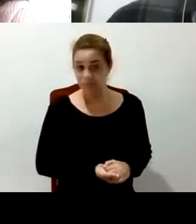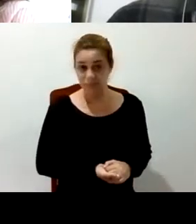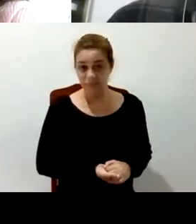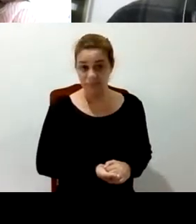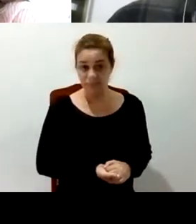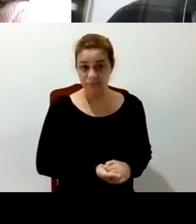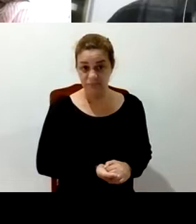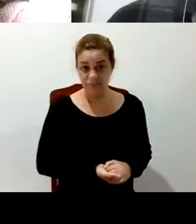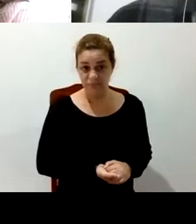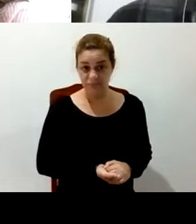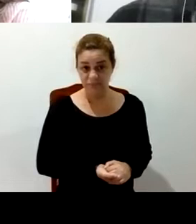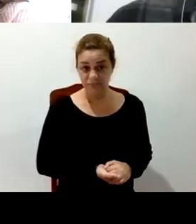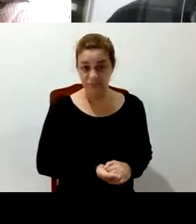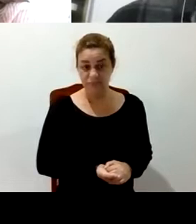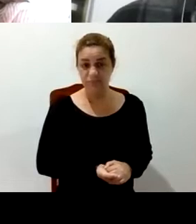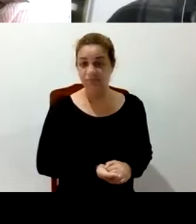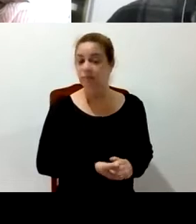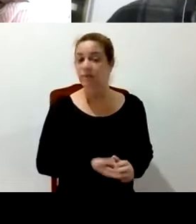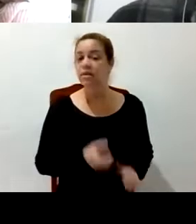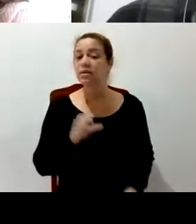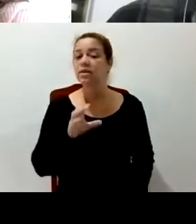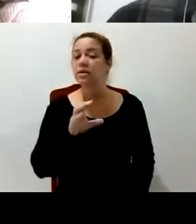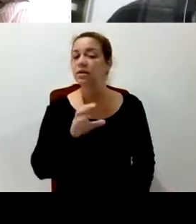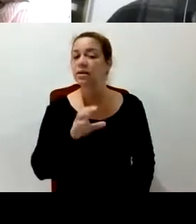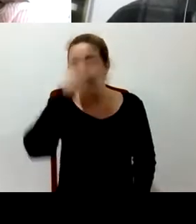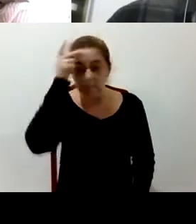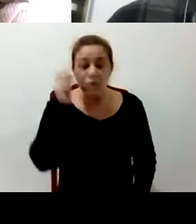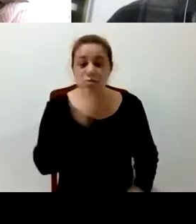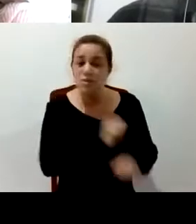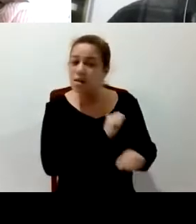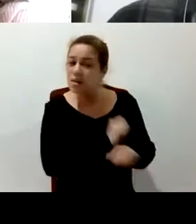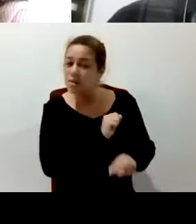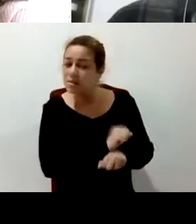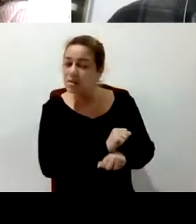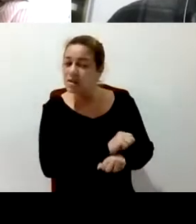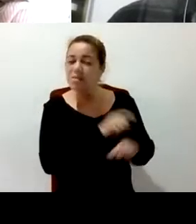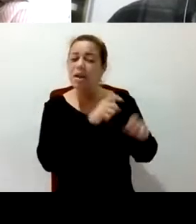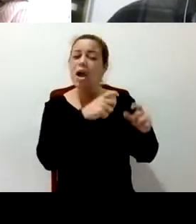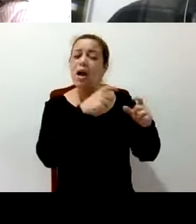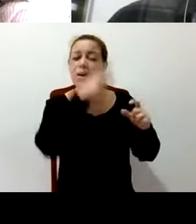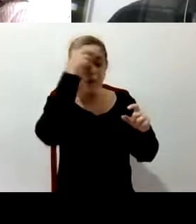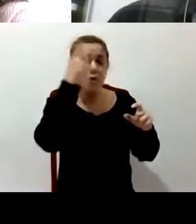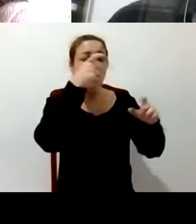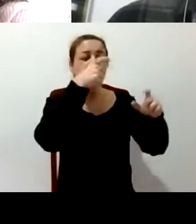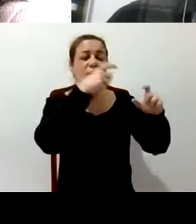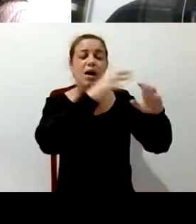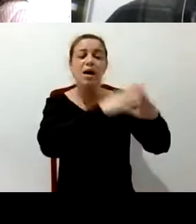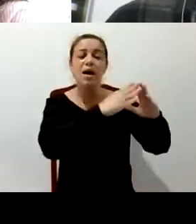Nada, né? A gente já passou 12 minutinhos, né? É, ele tem aquela dificuldade de morar no interior, assim, né? No interior do interior, né? Às